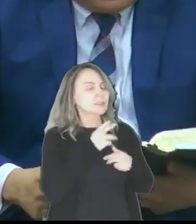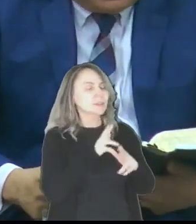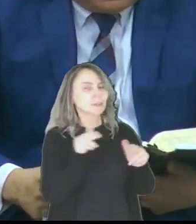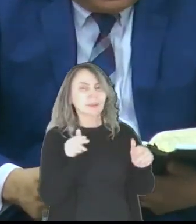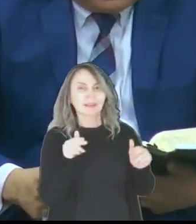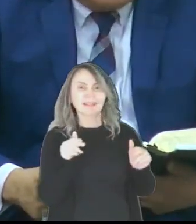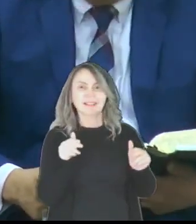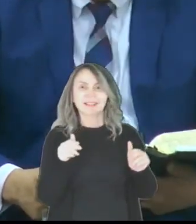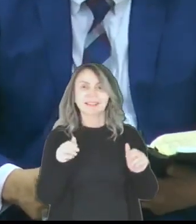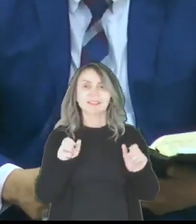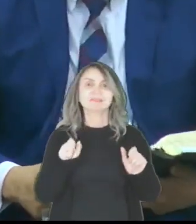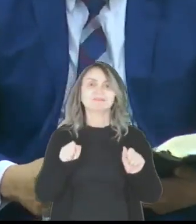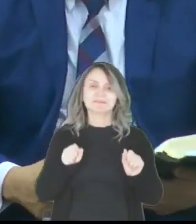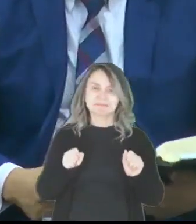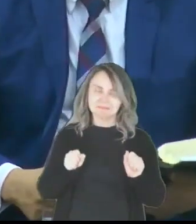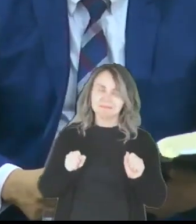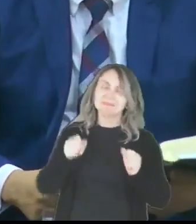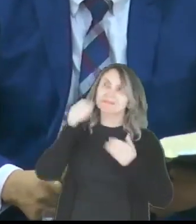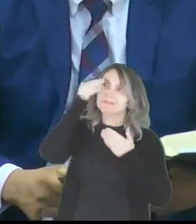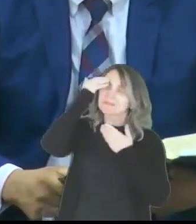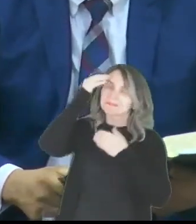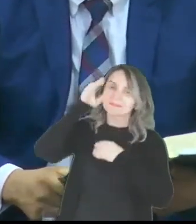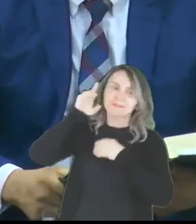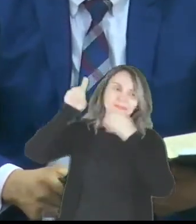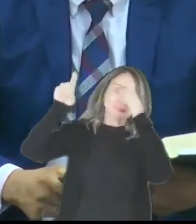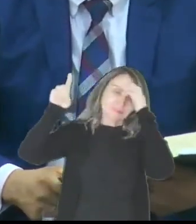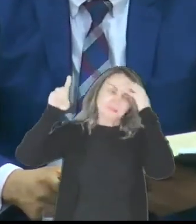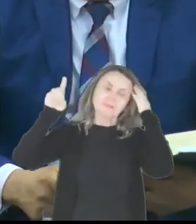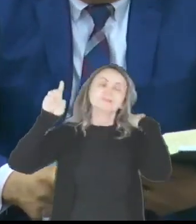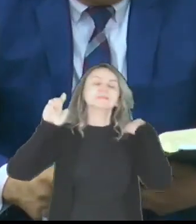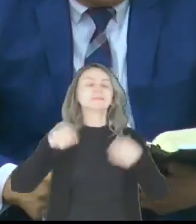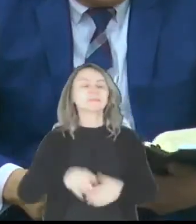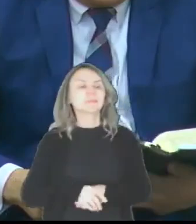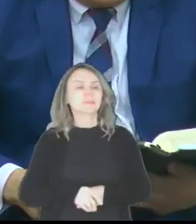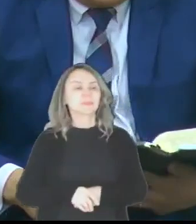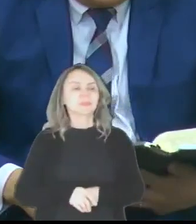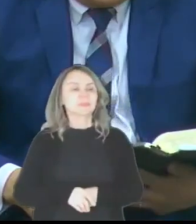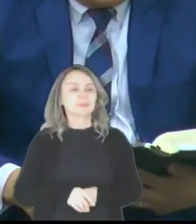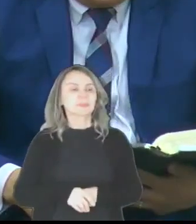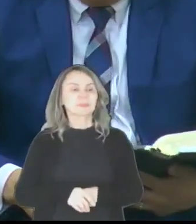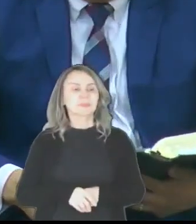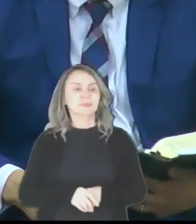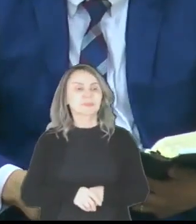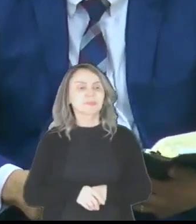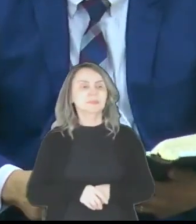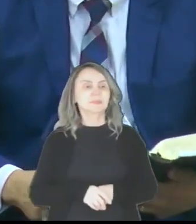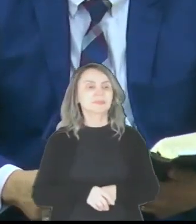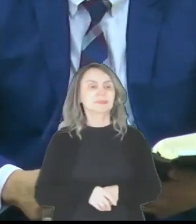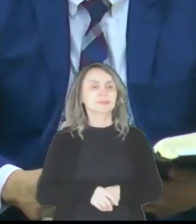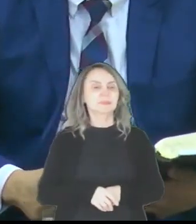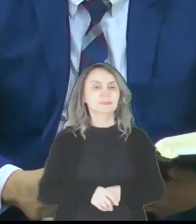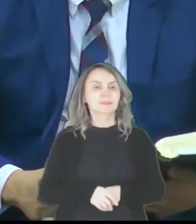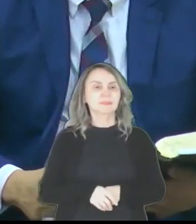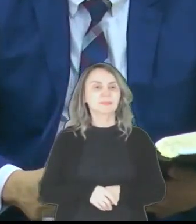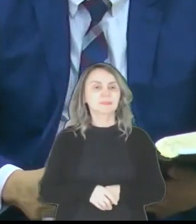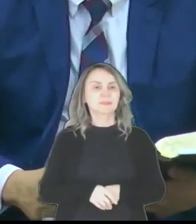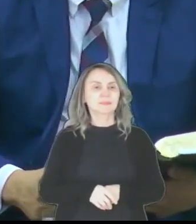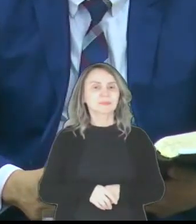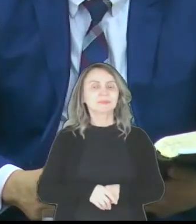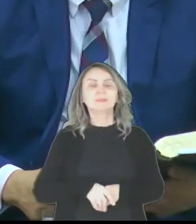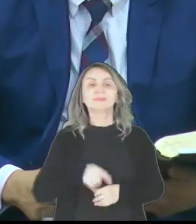pode dizer graças a Deus, irmãos? Meus amados irmãos, nós lemos esta